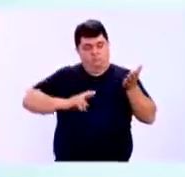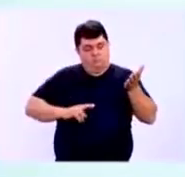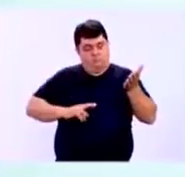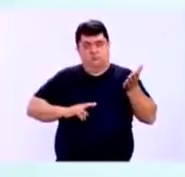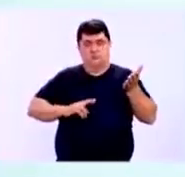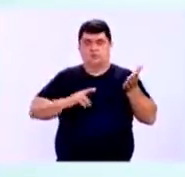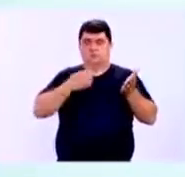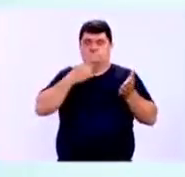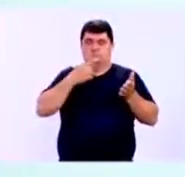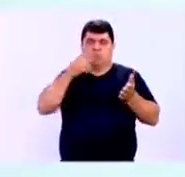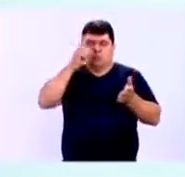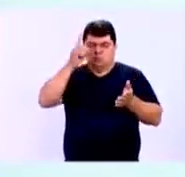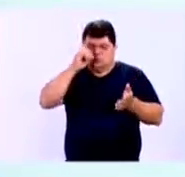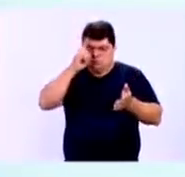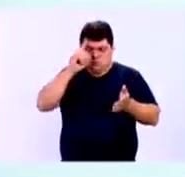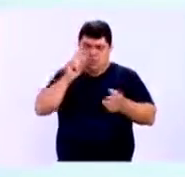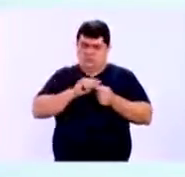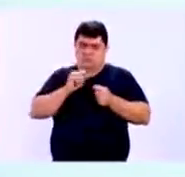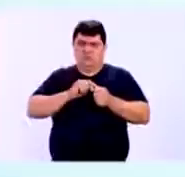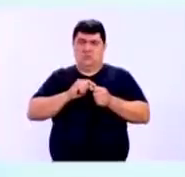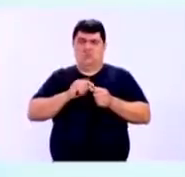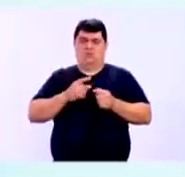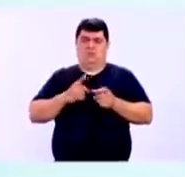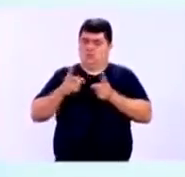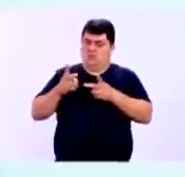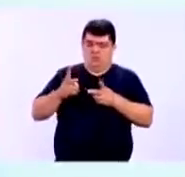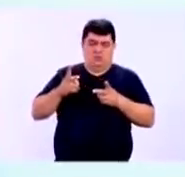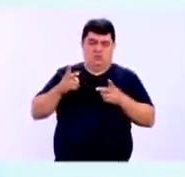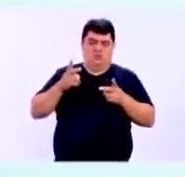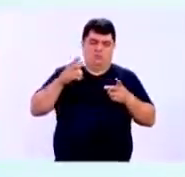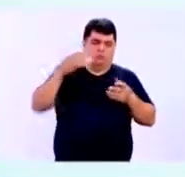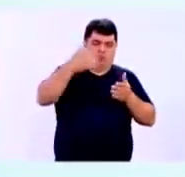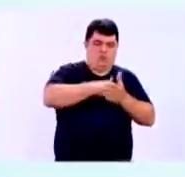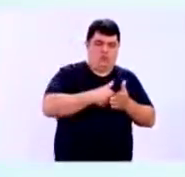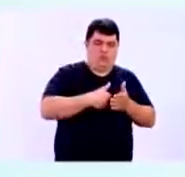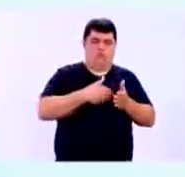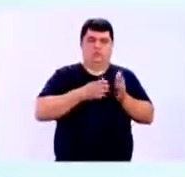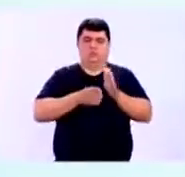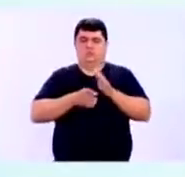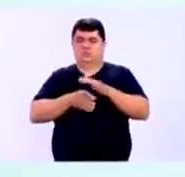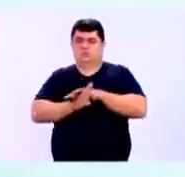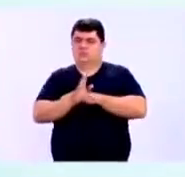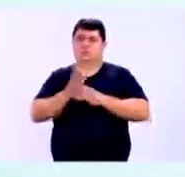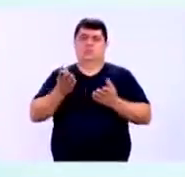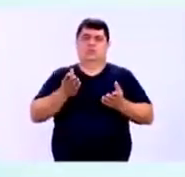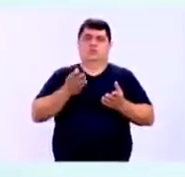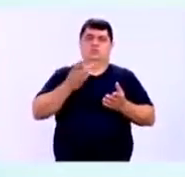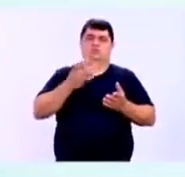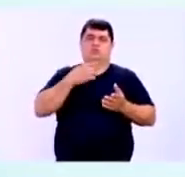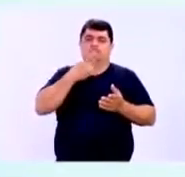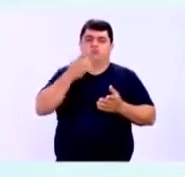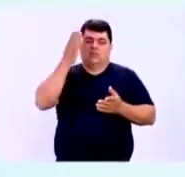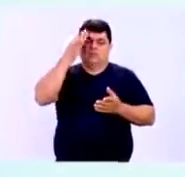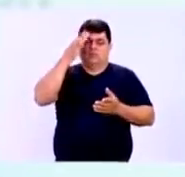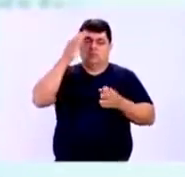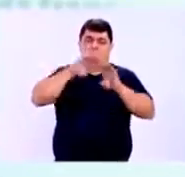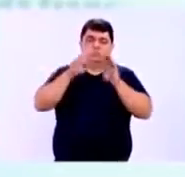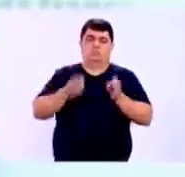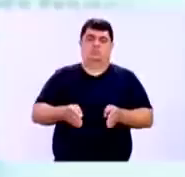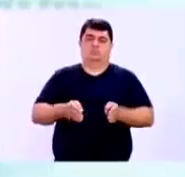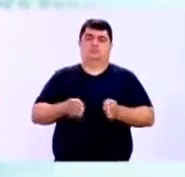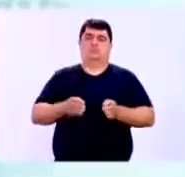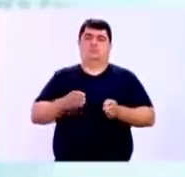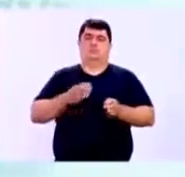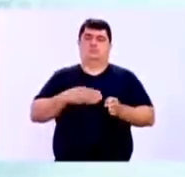fazer um controle diário. Olha, entrou tanto, saiu tanto, não consegue ter um processo automático. Então o que se faz?